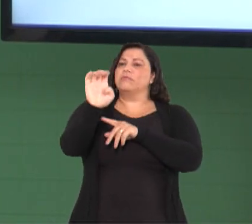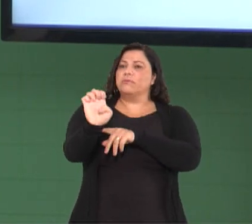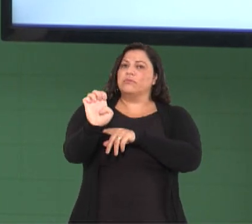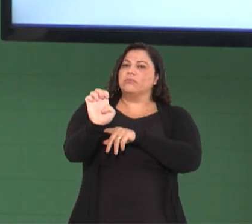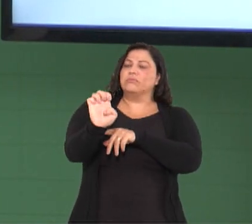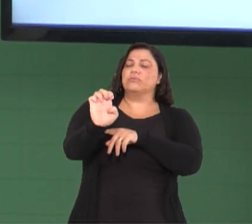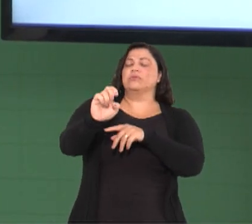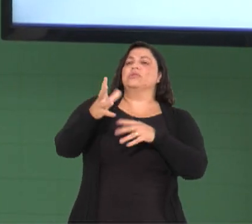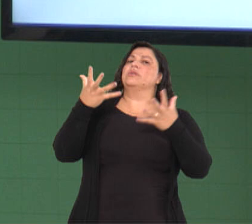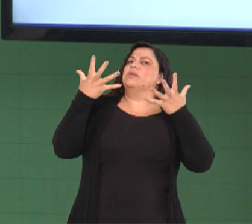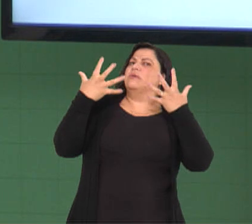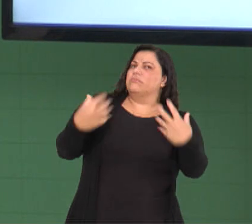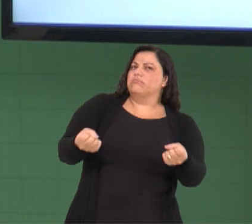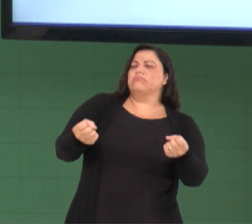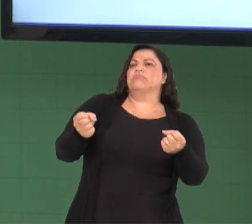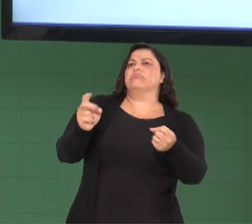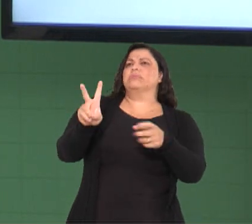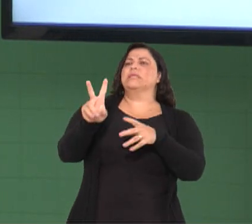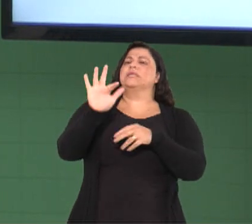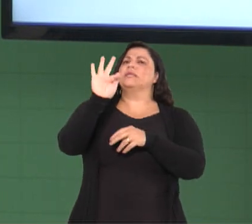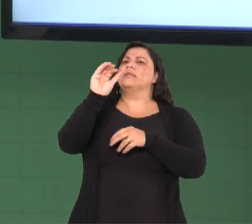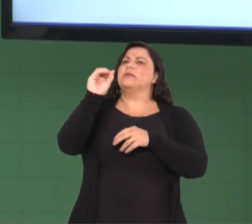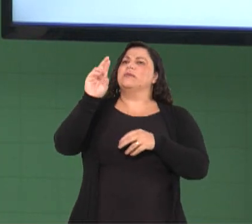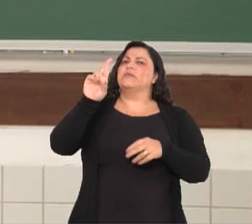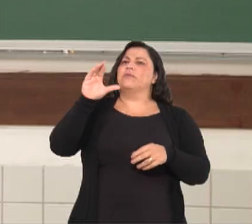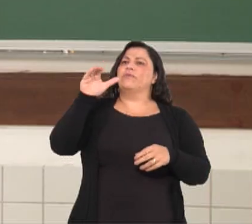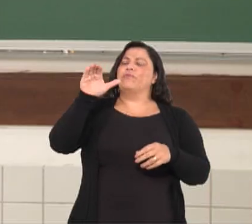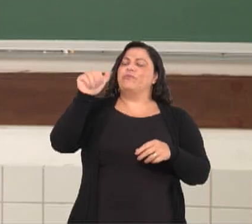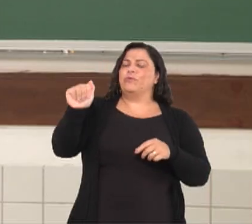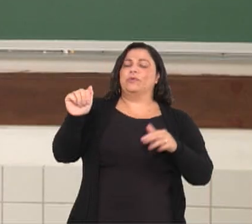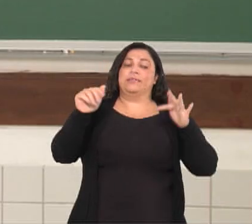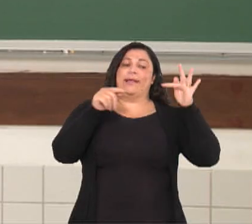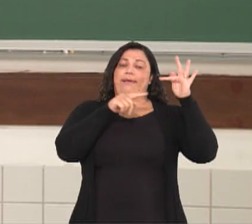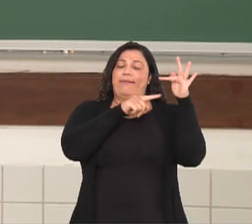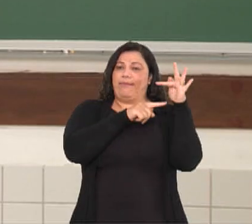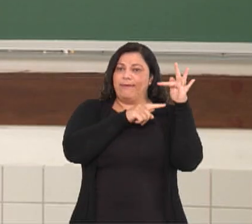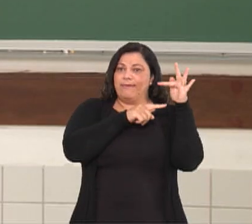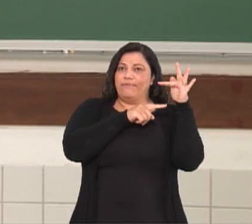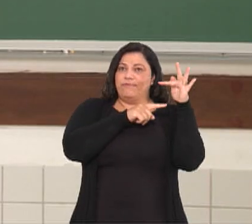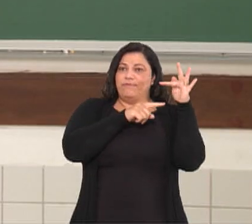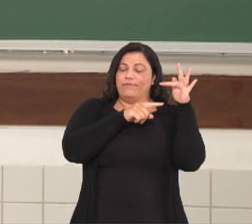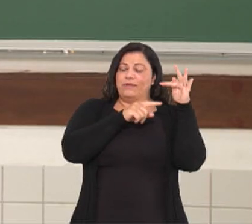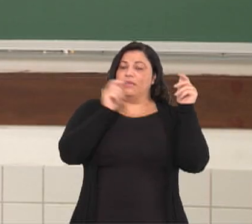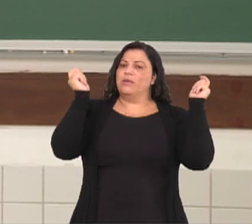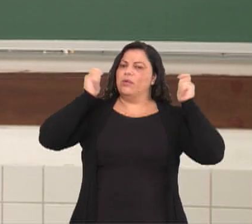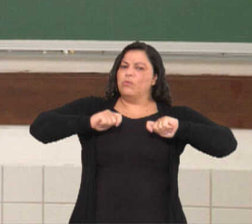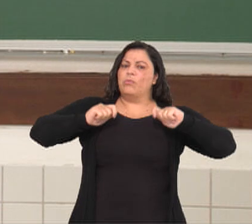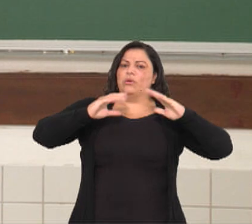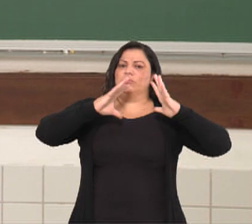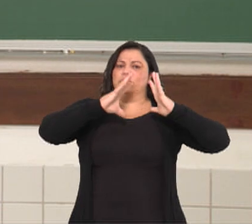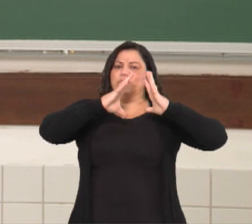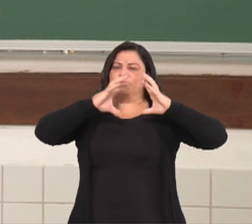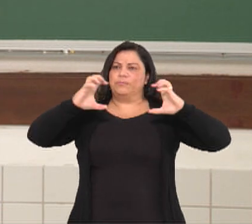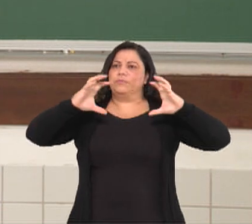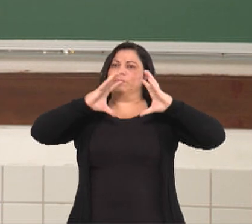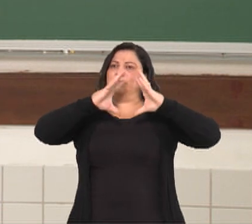receberia força elétrica. Essa força elétrica pode ser do tipo atrativa ou pode ser do